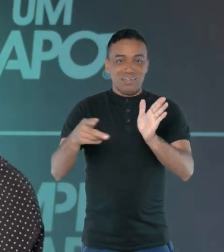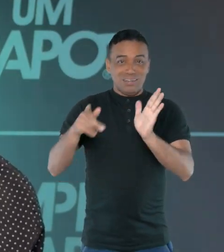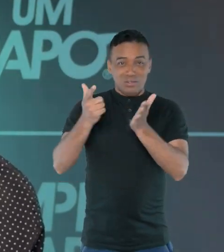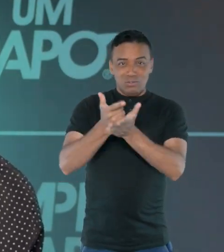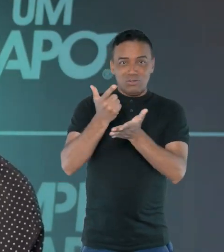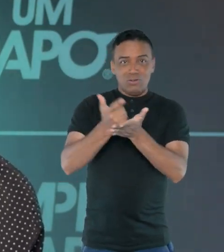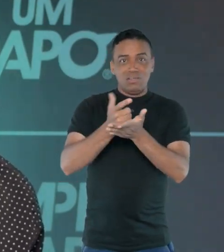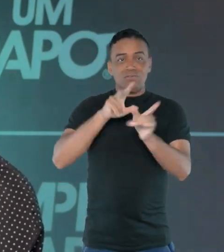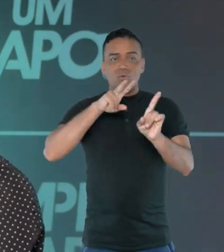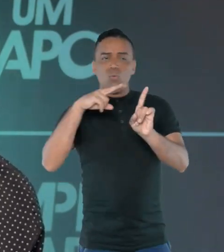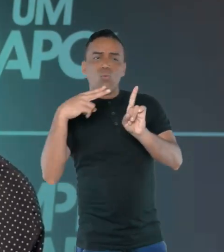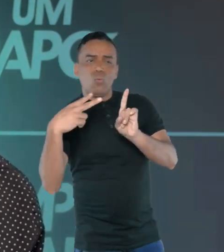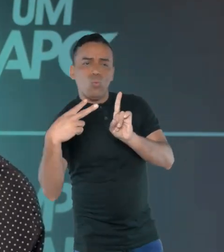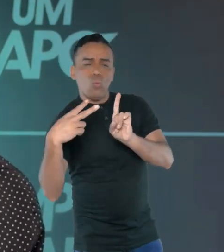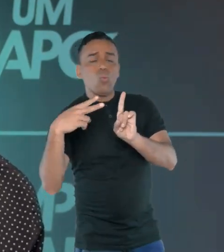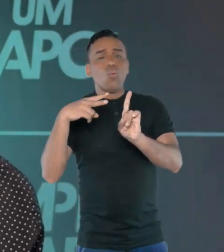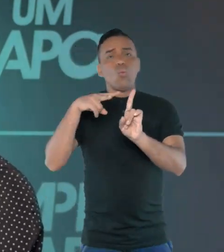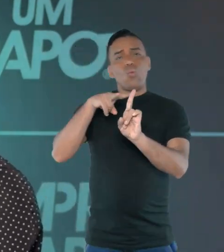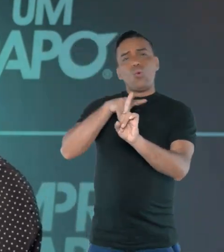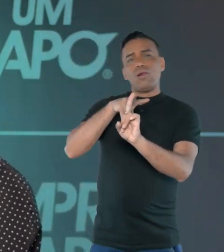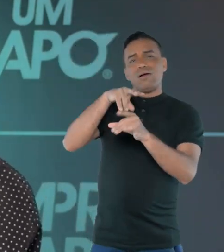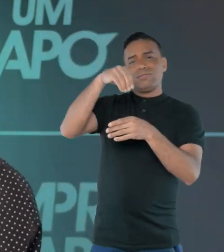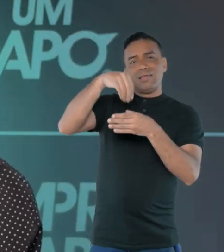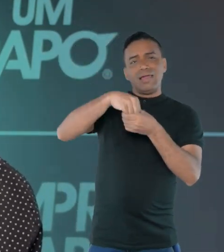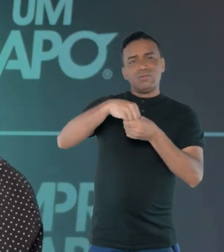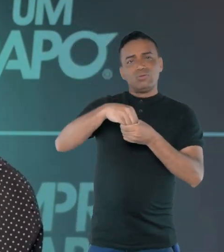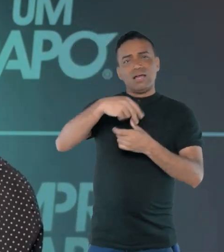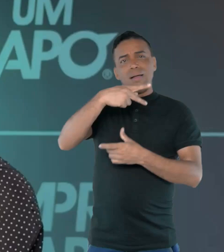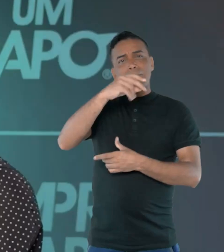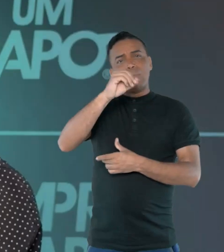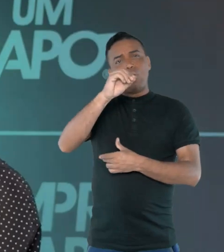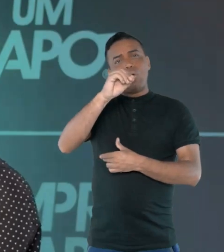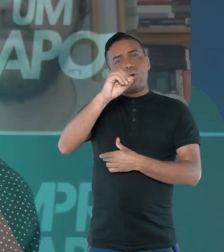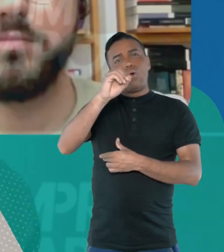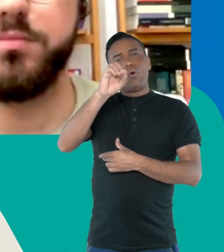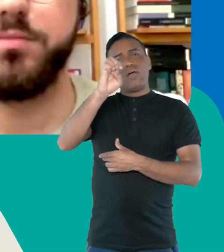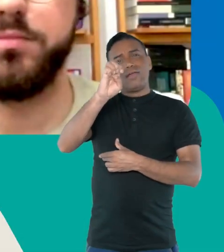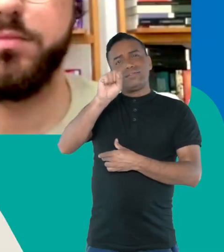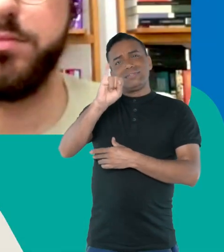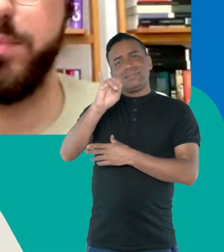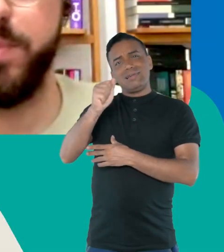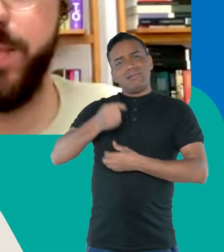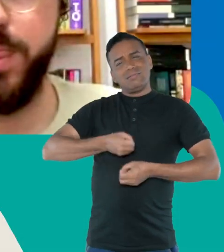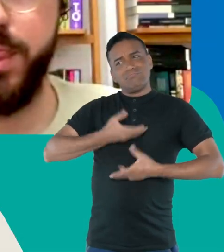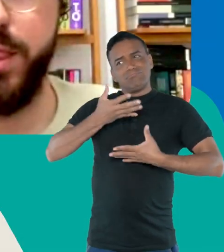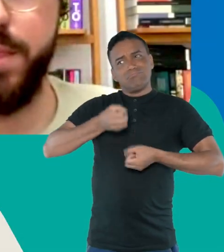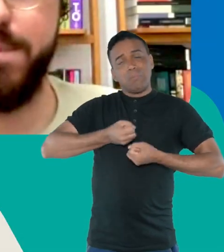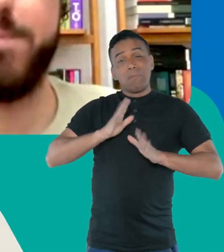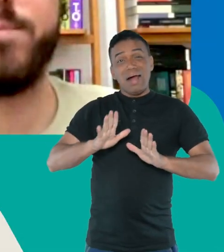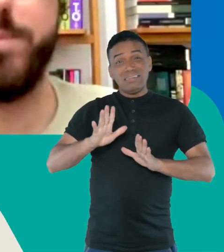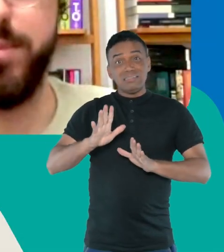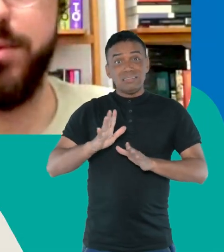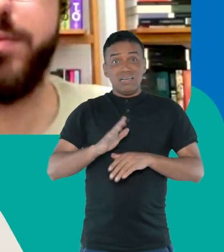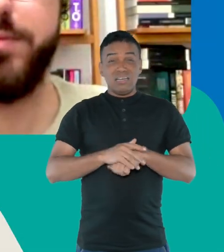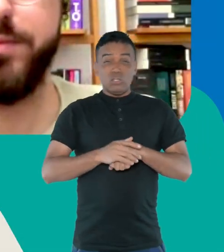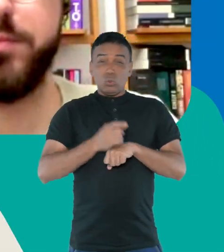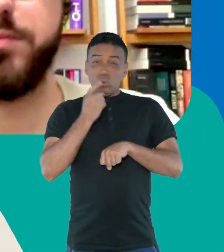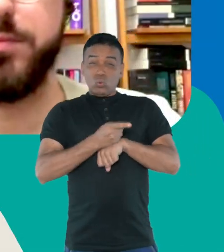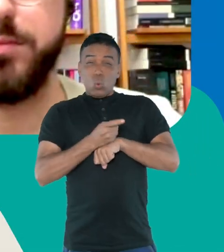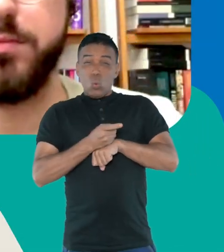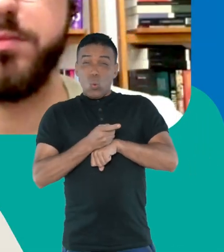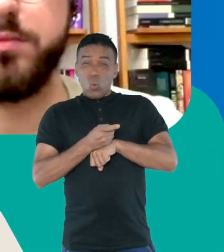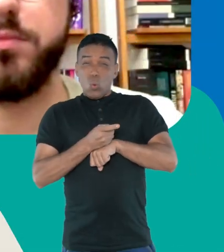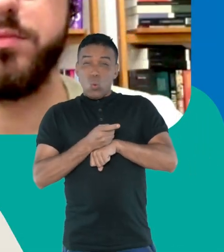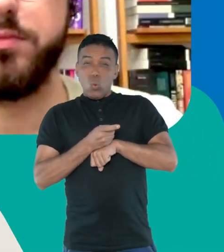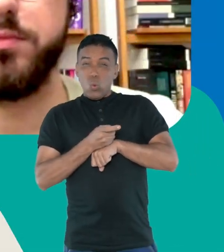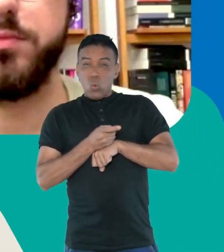com um olhar muito poético e paradoxalmente duro muitas vezes também. Então, como é